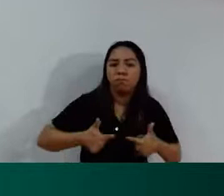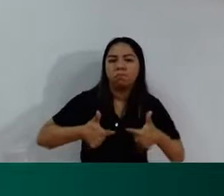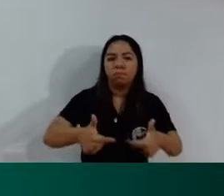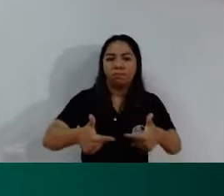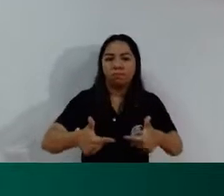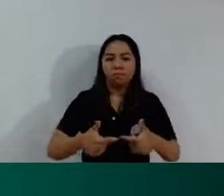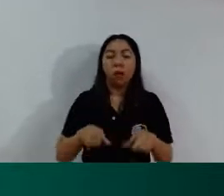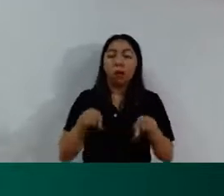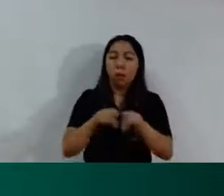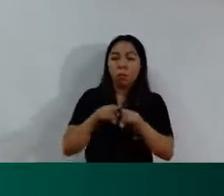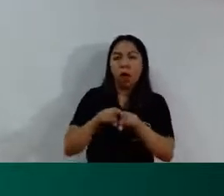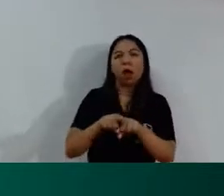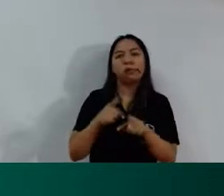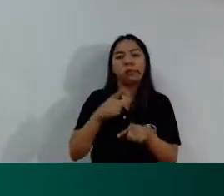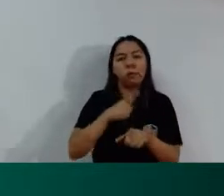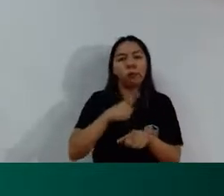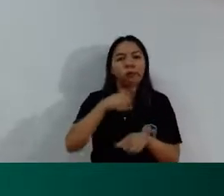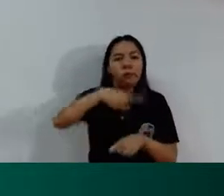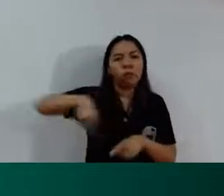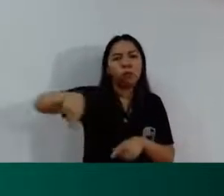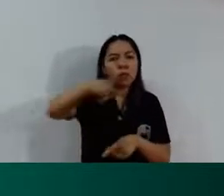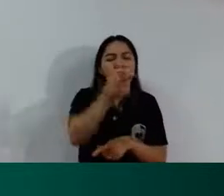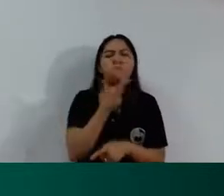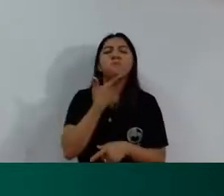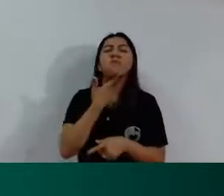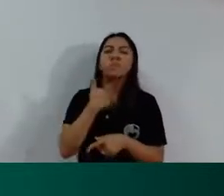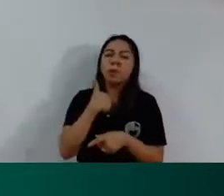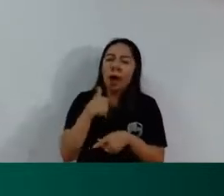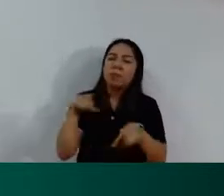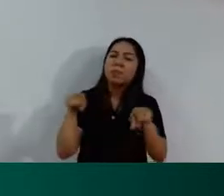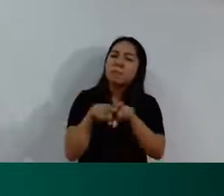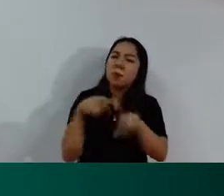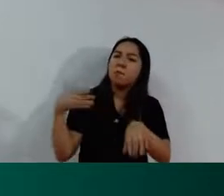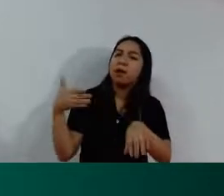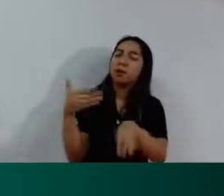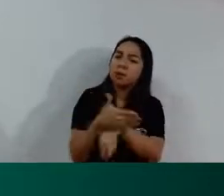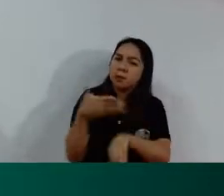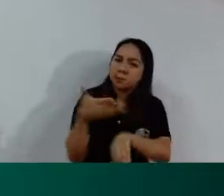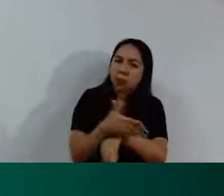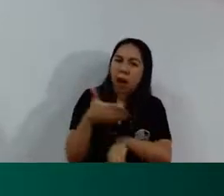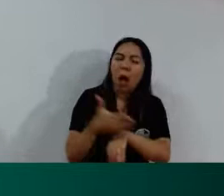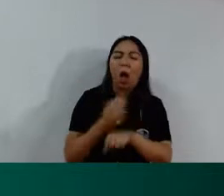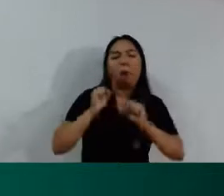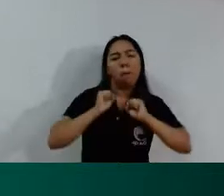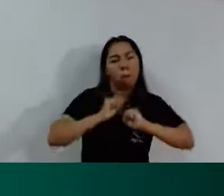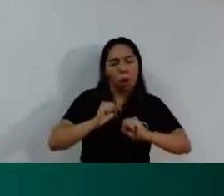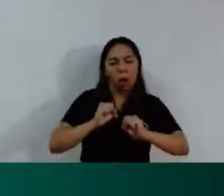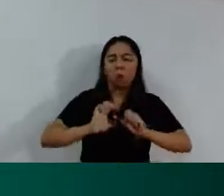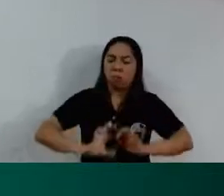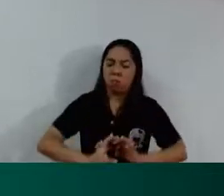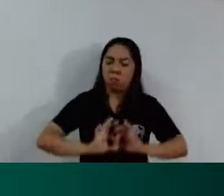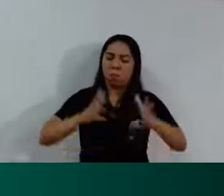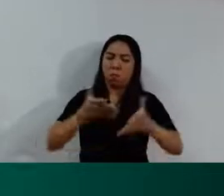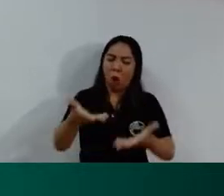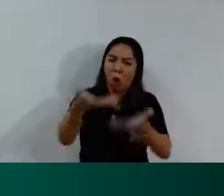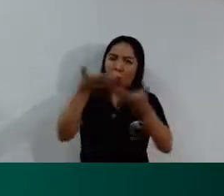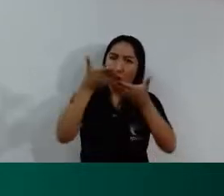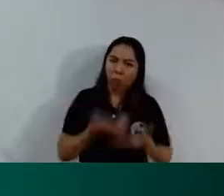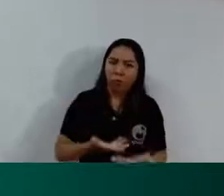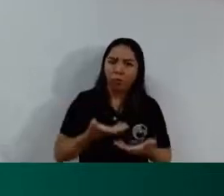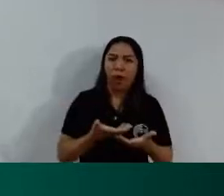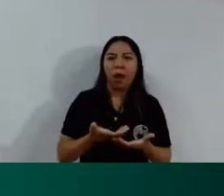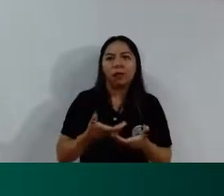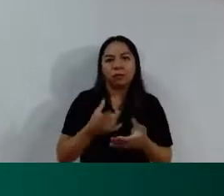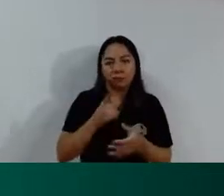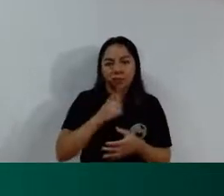também a tantos e tantos que aqui estão que estejam se sentindo à vontade para engrossar este caldo aqui engrossar